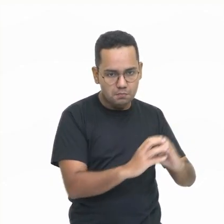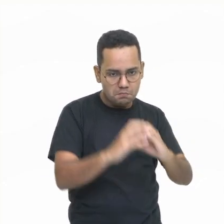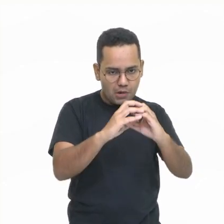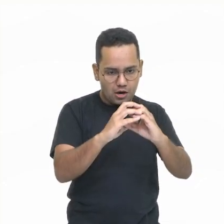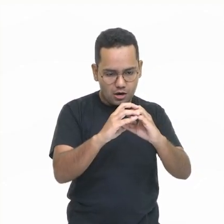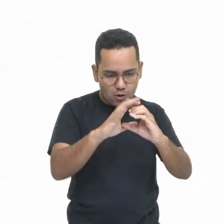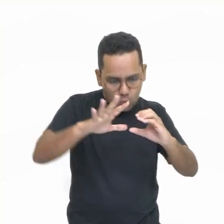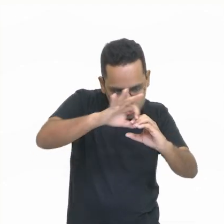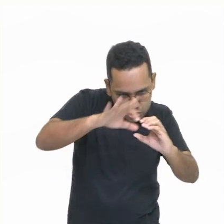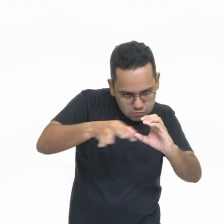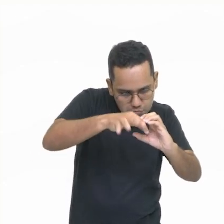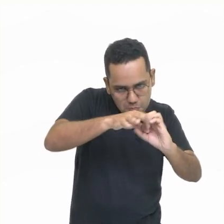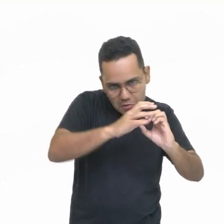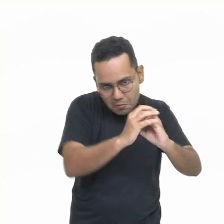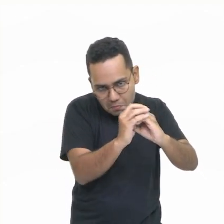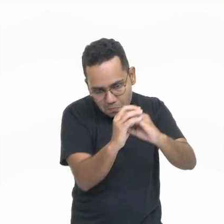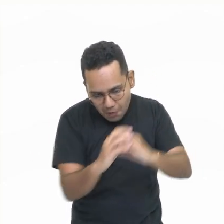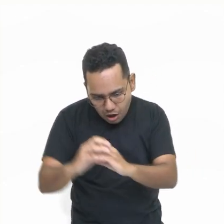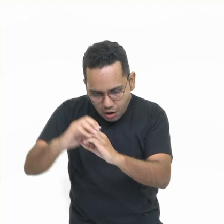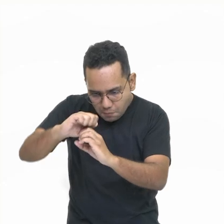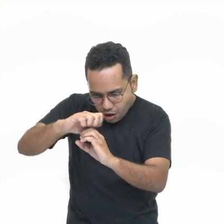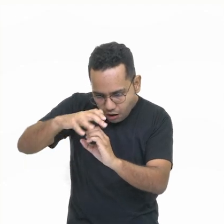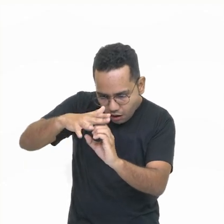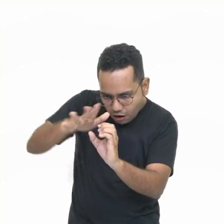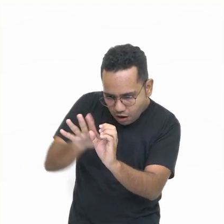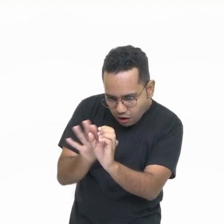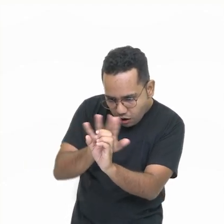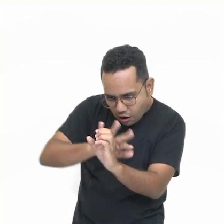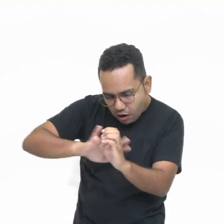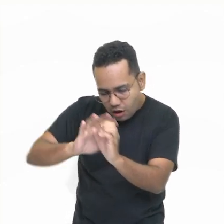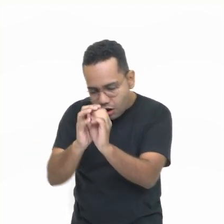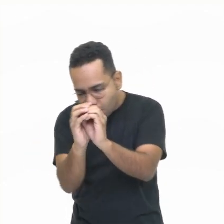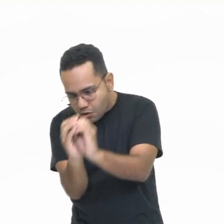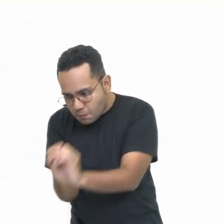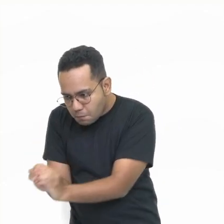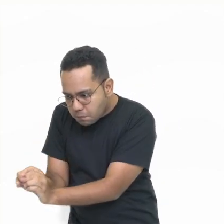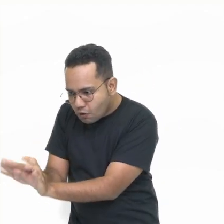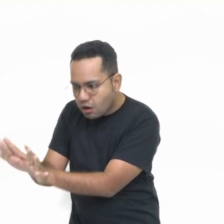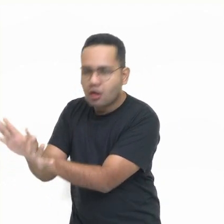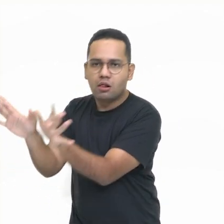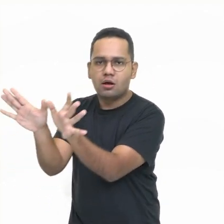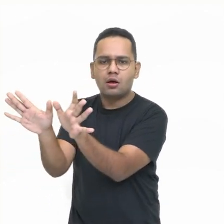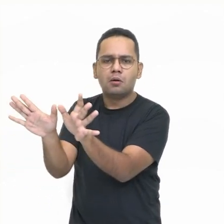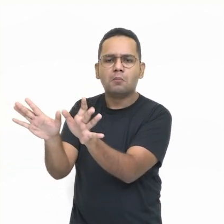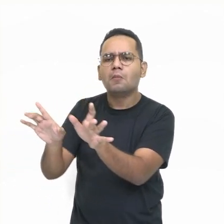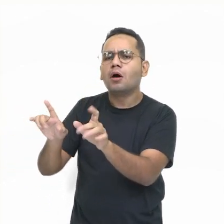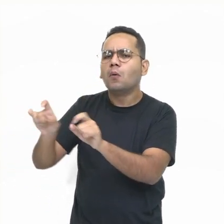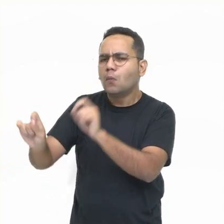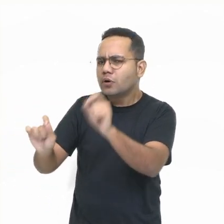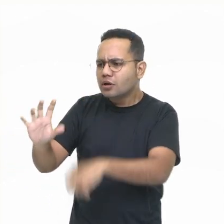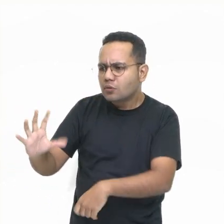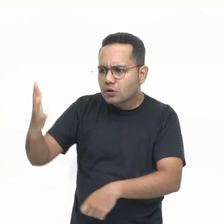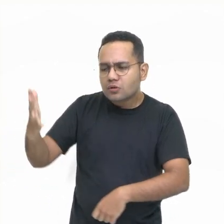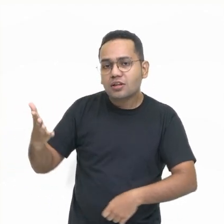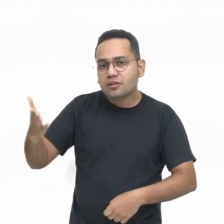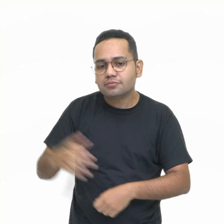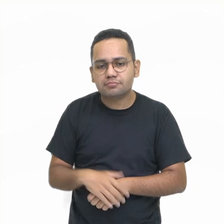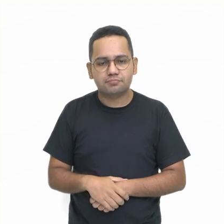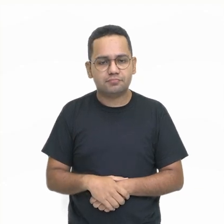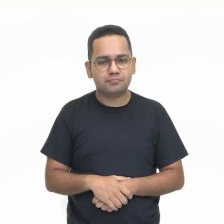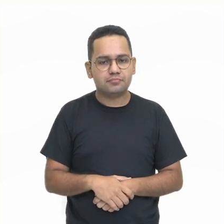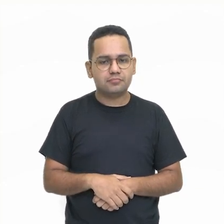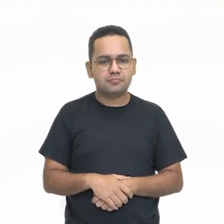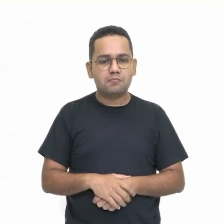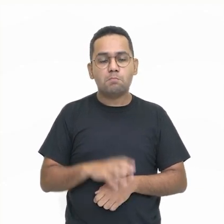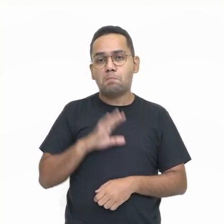e vai ser jogado para o meio extracelular. Quando isso ocorre, algo que estava